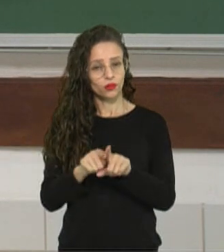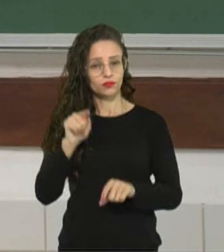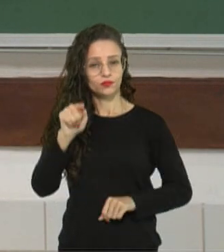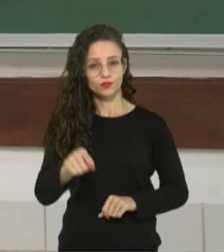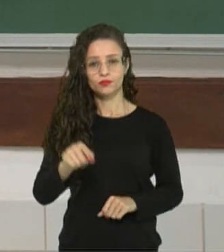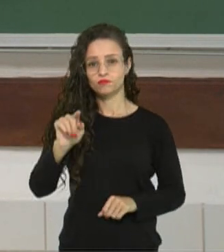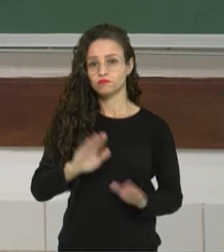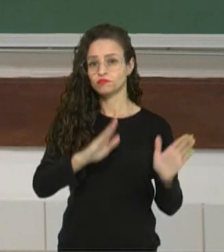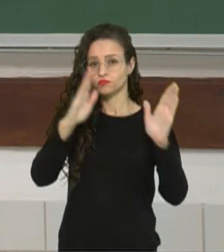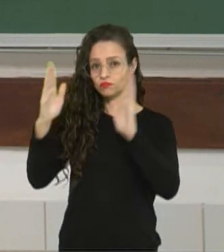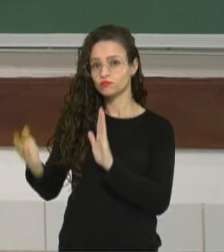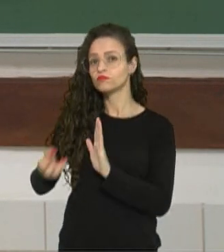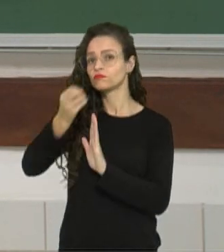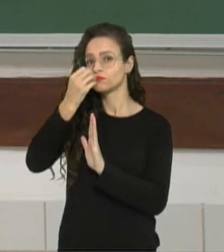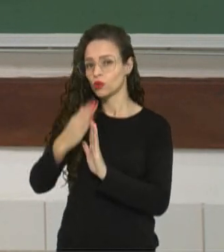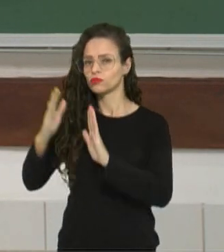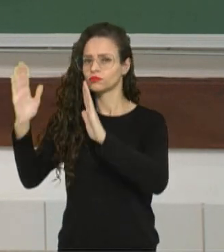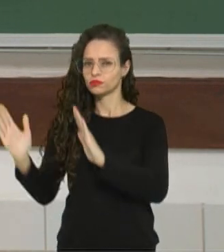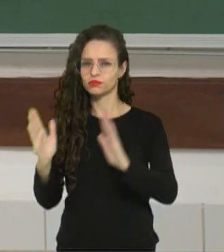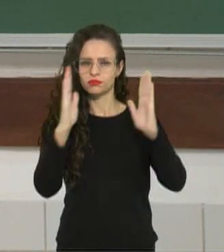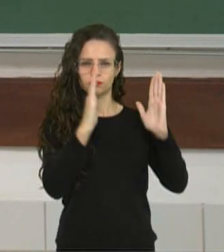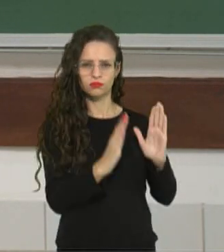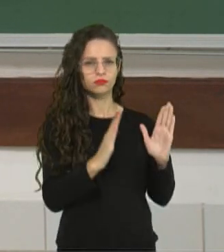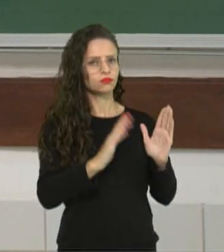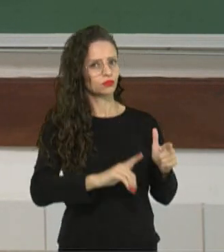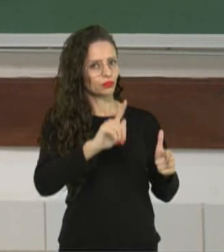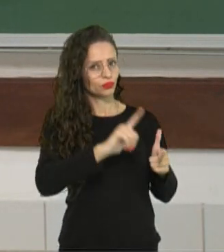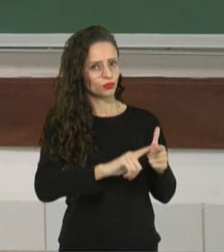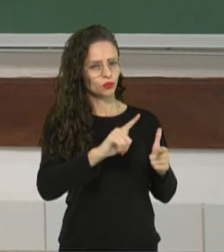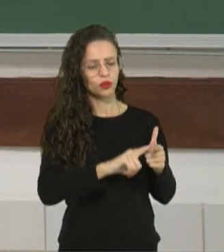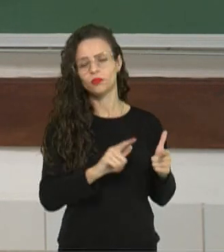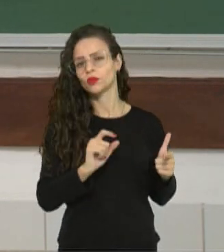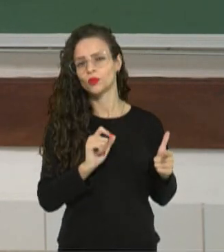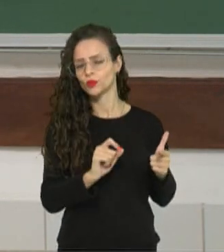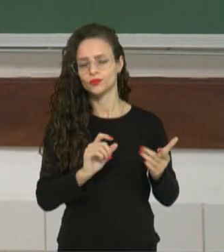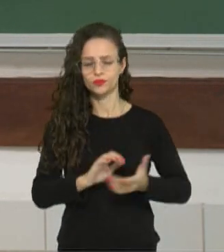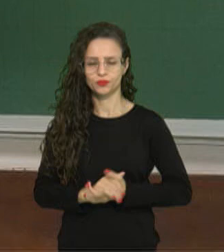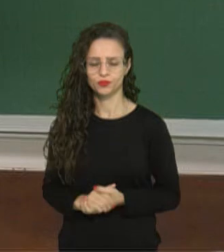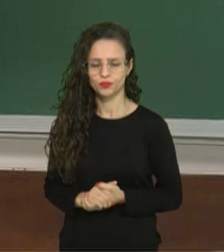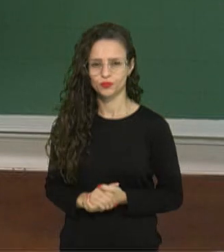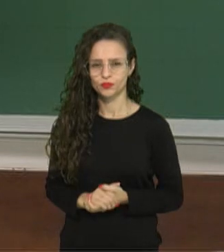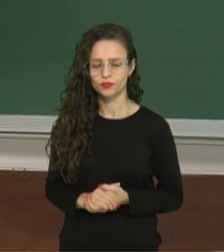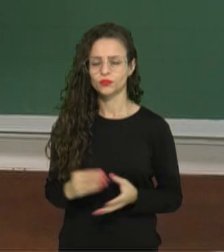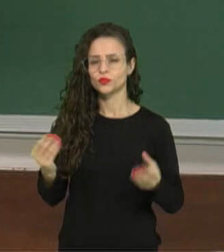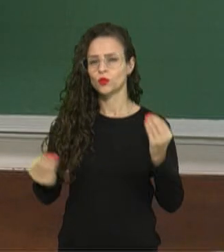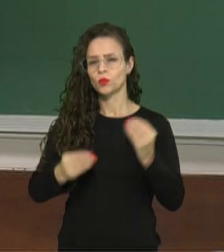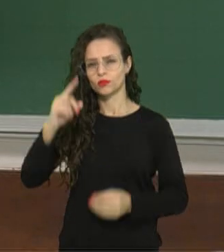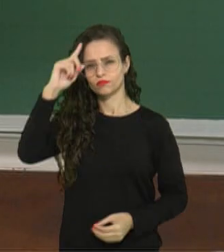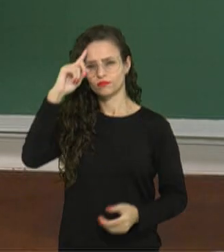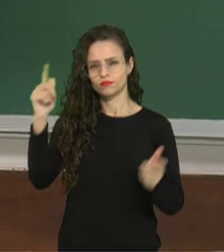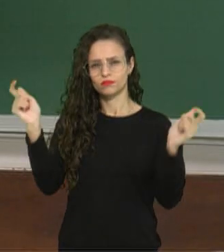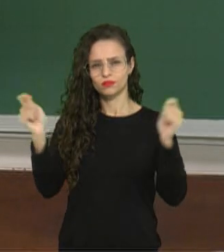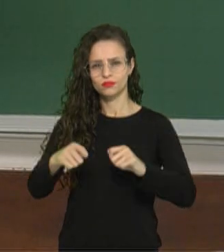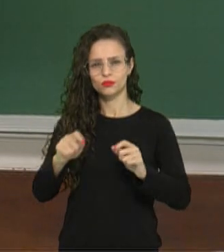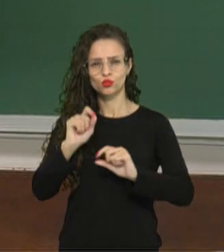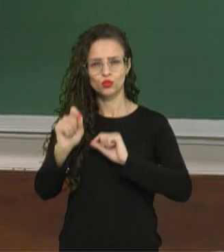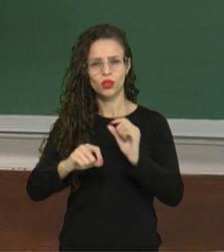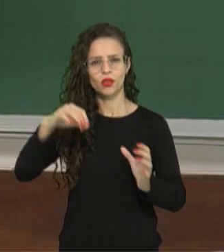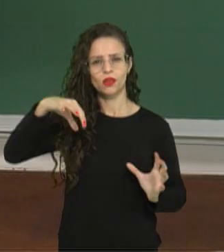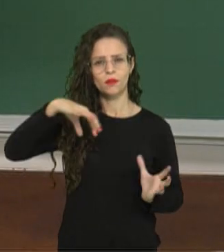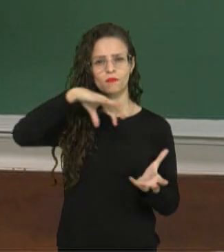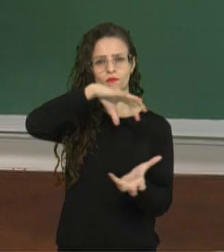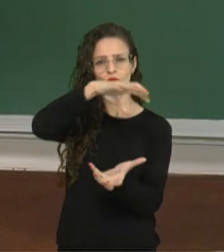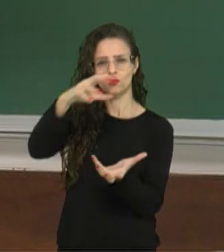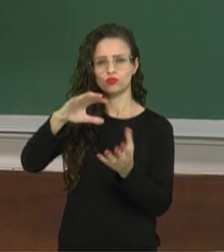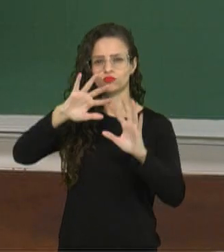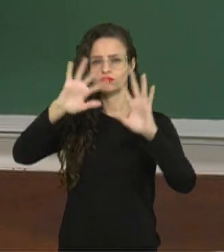lado interessante, o conceito faz com que a gente pense num problema. Que problema é esse? Como é possível pensar que o mundo todo seja igual